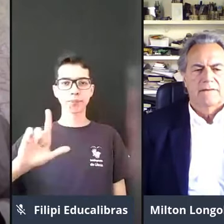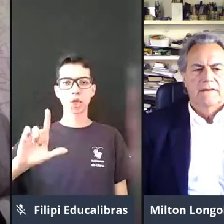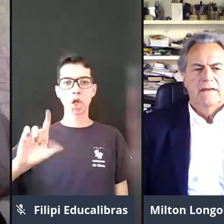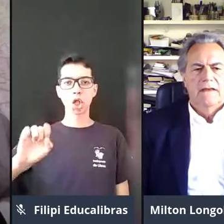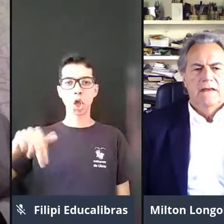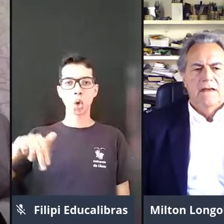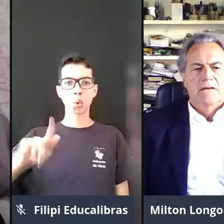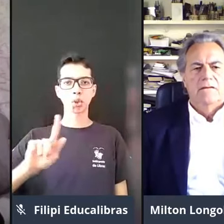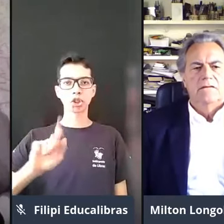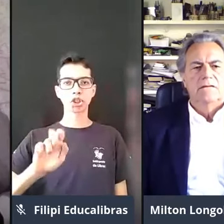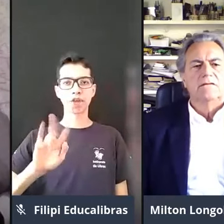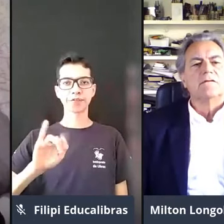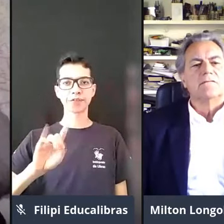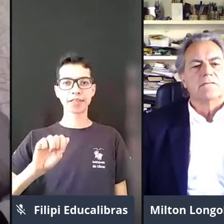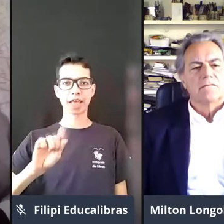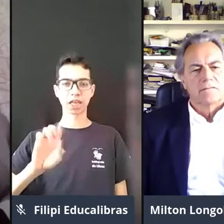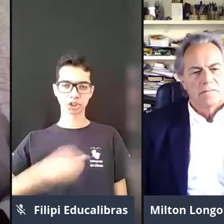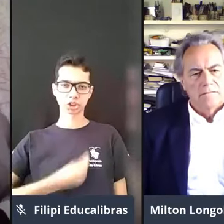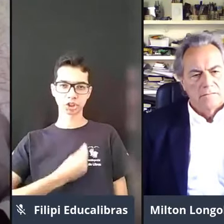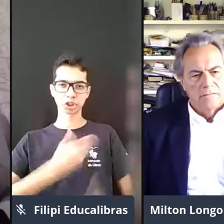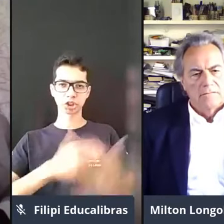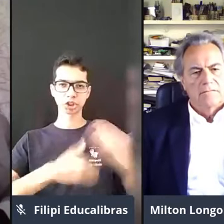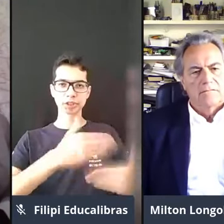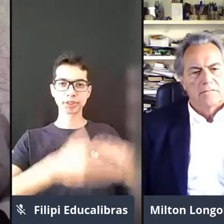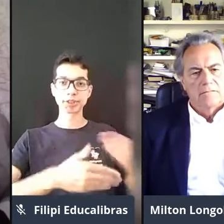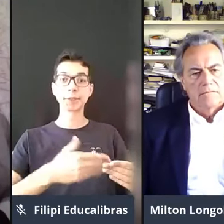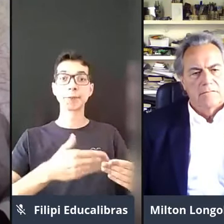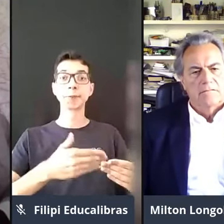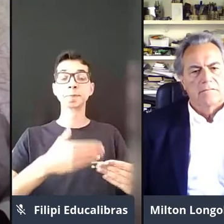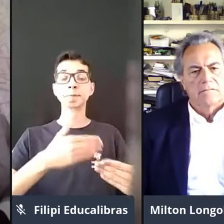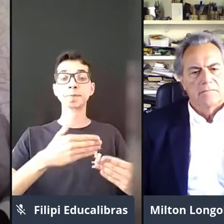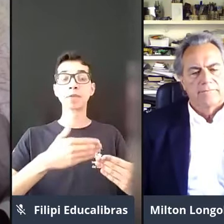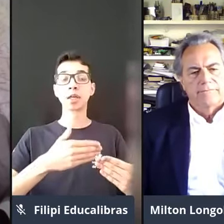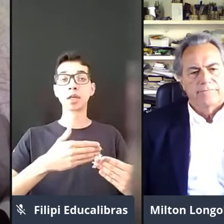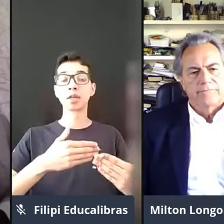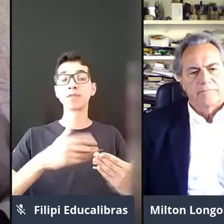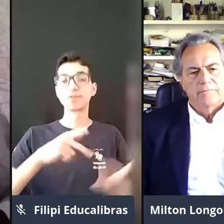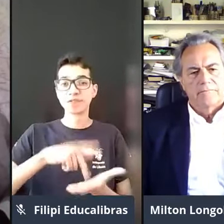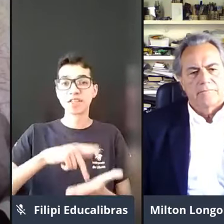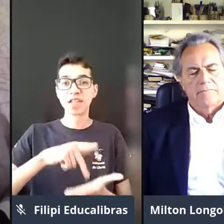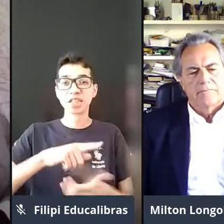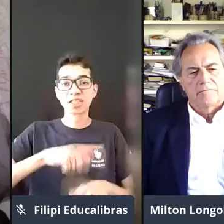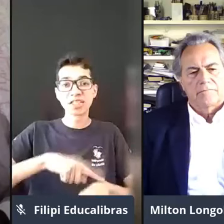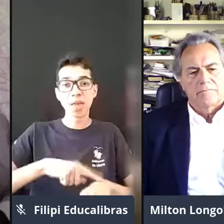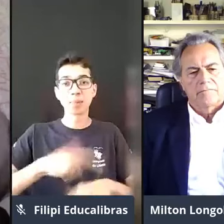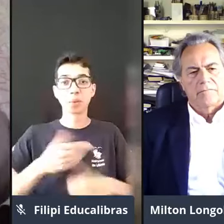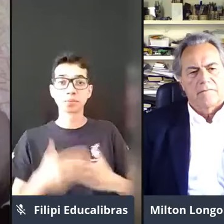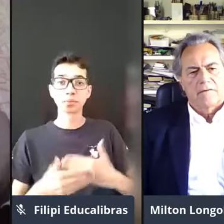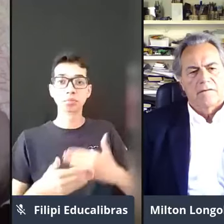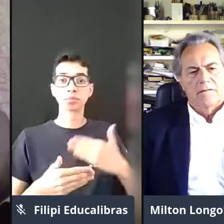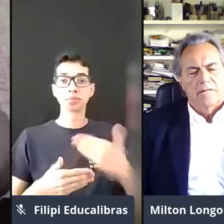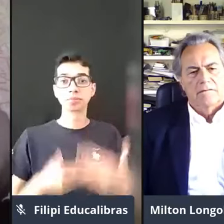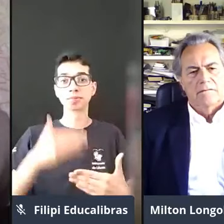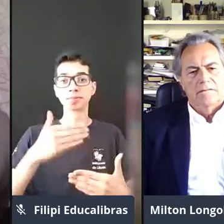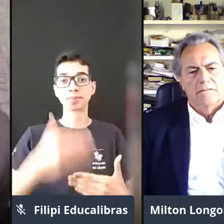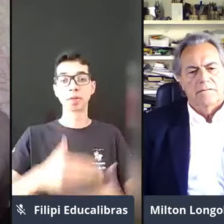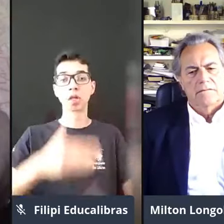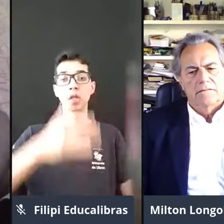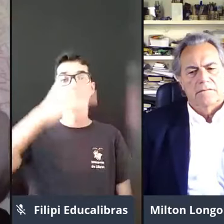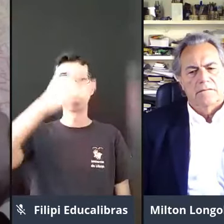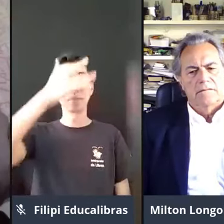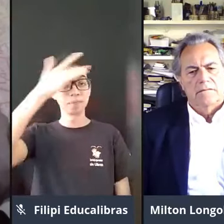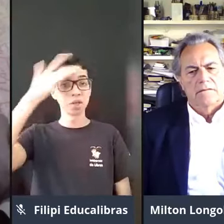necessariamente deficiências, né? As pessoas vão com o tempo, infelizmente, adquirindo, muitas vezes, não é